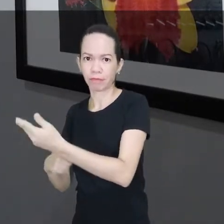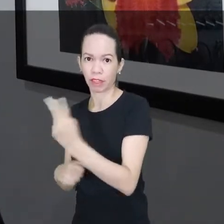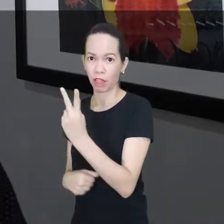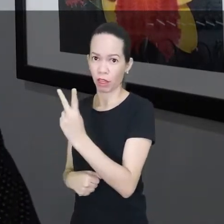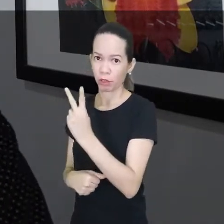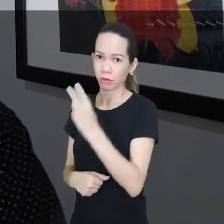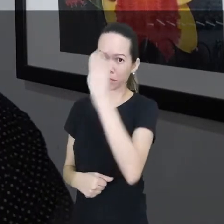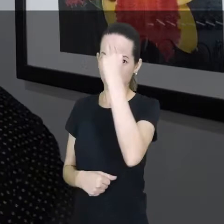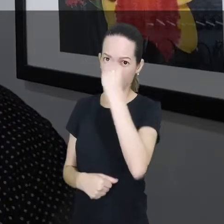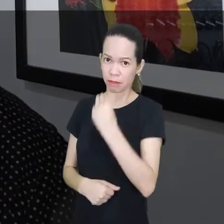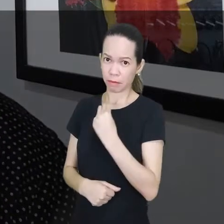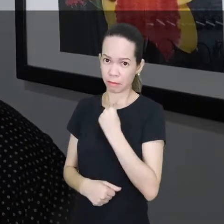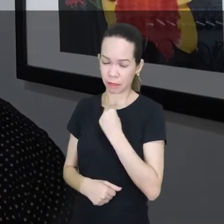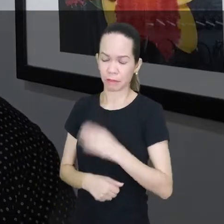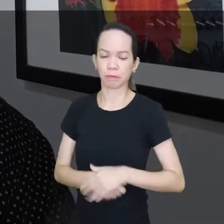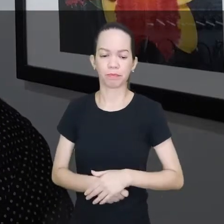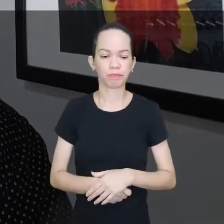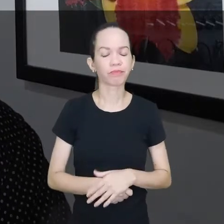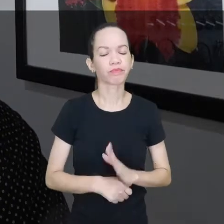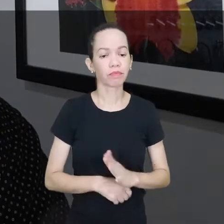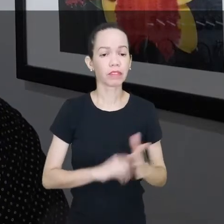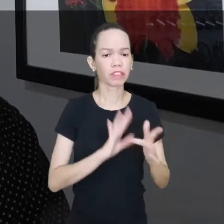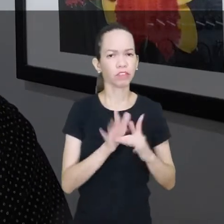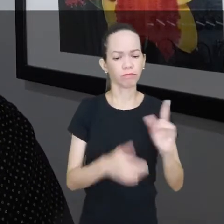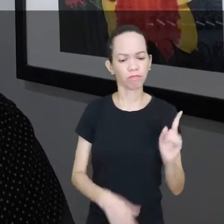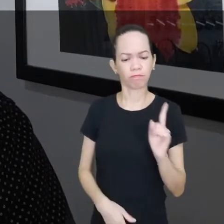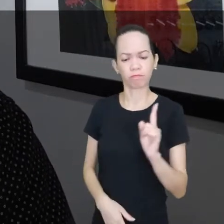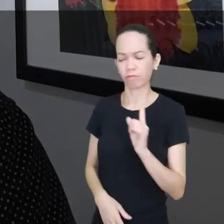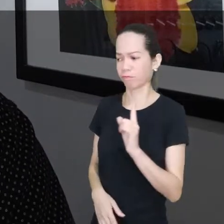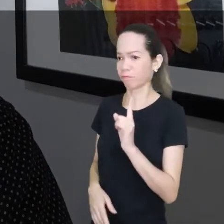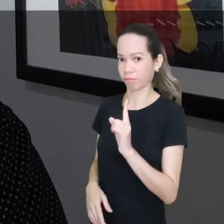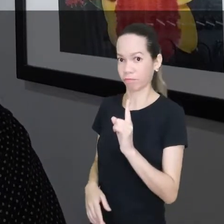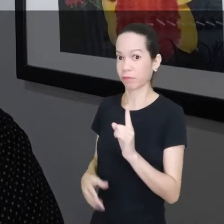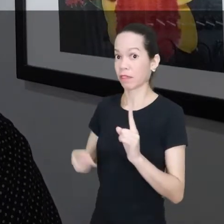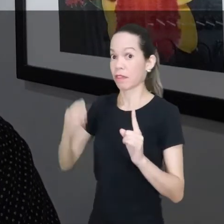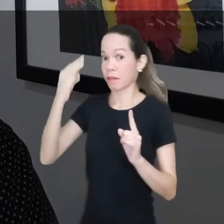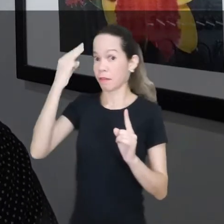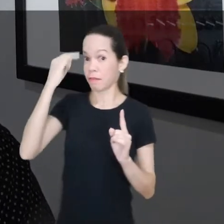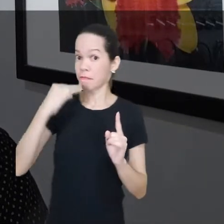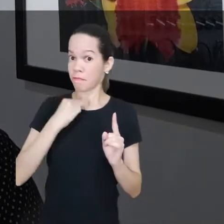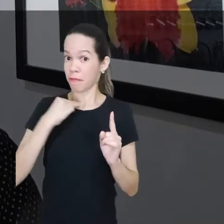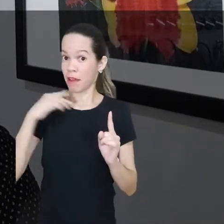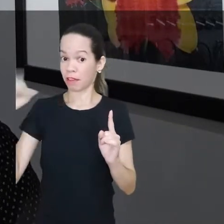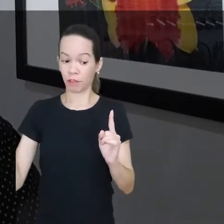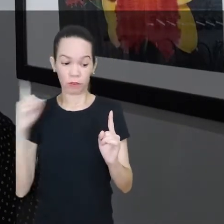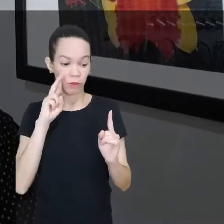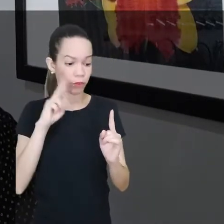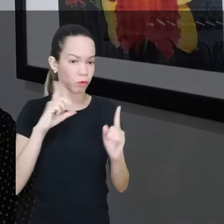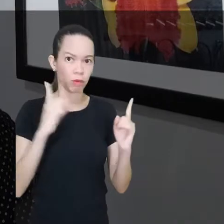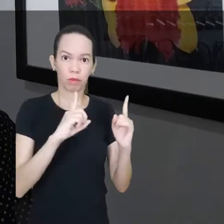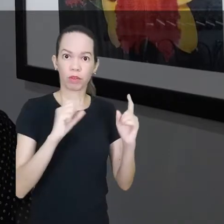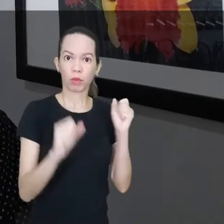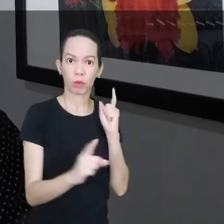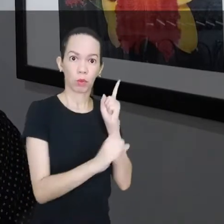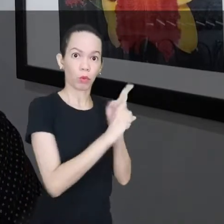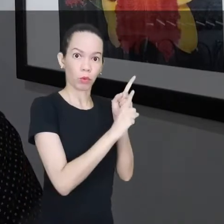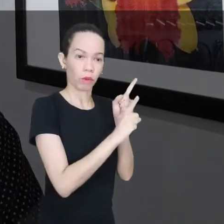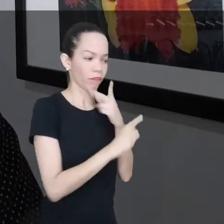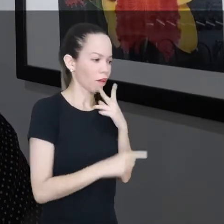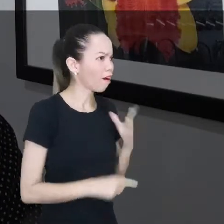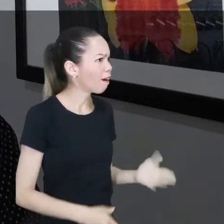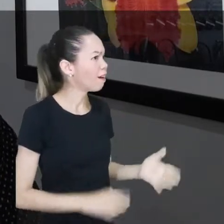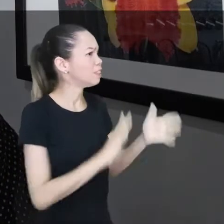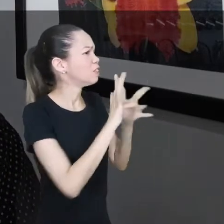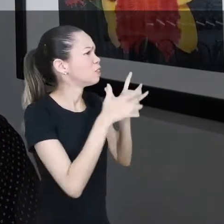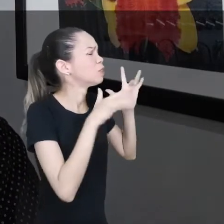chegando, foi encontrá-lo, mas Maria ficou em casa. Disse Marta a Jesus: Senhor, se estivesses aqui, meu irmão não teria